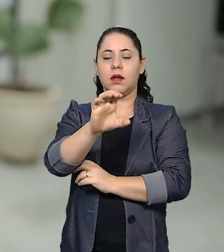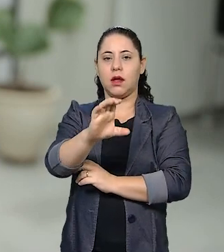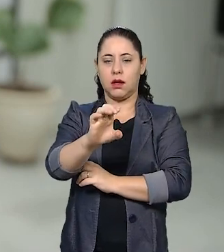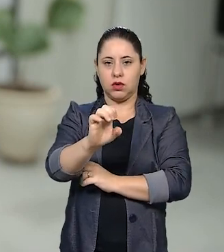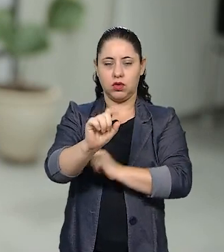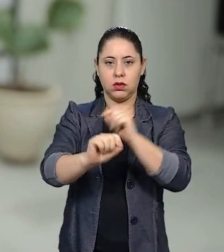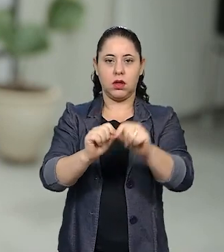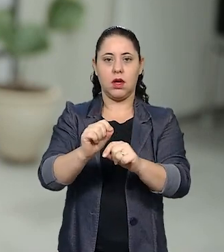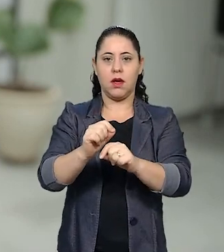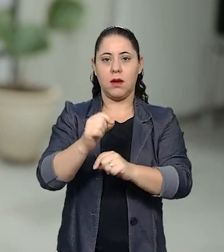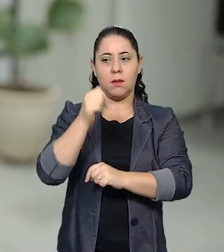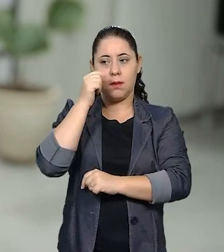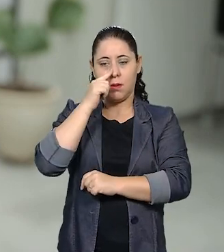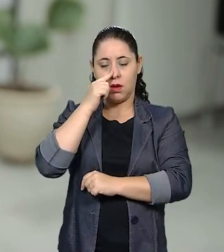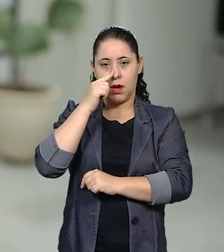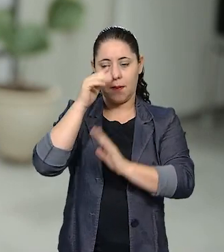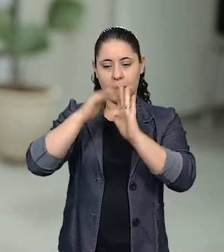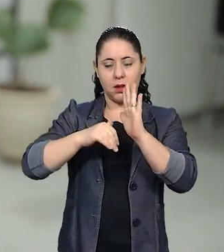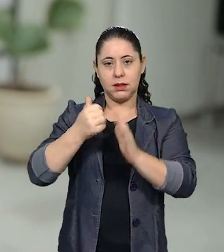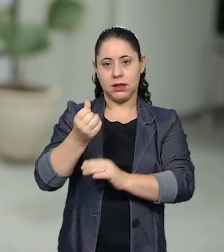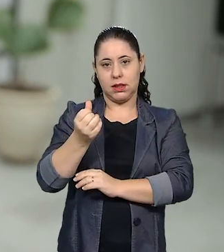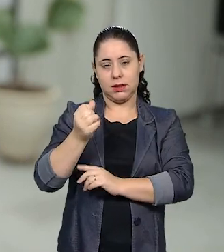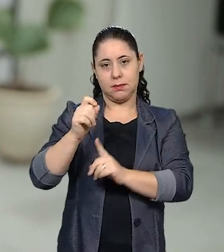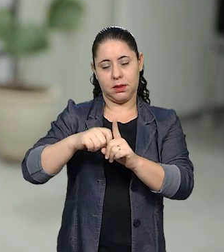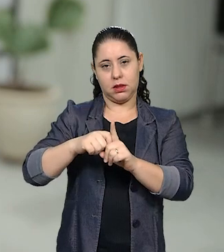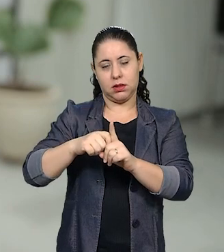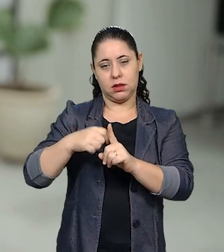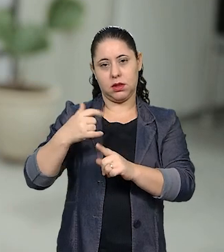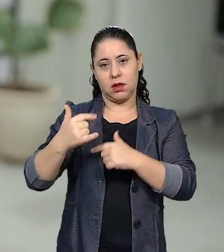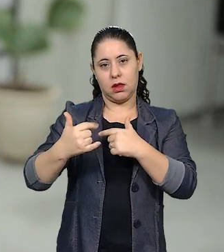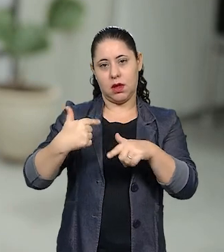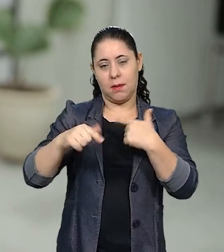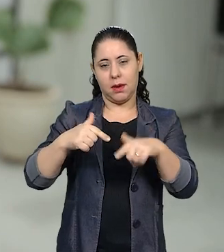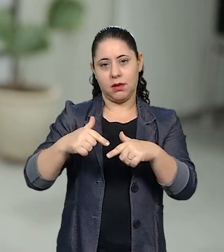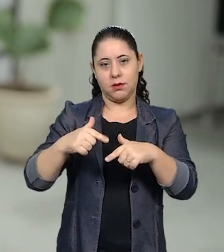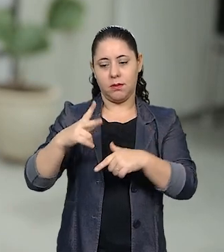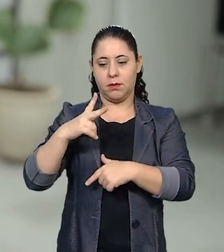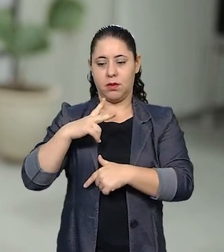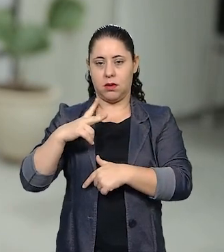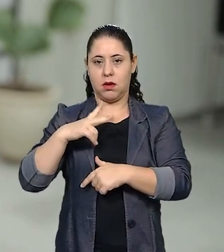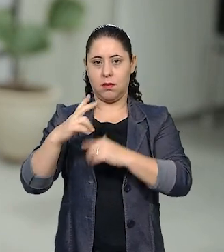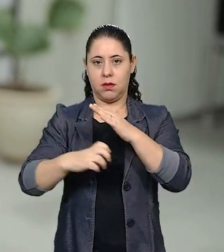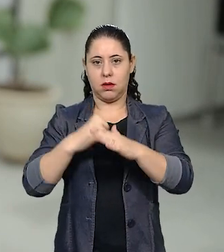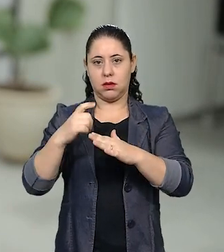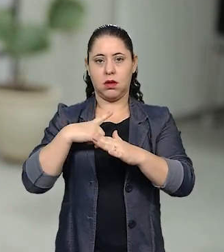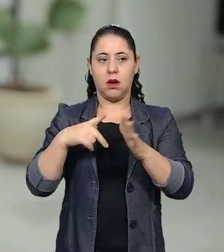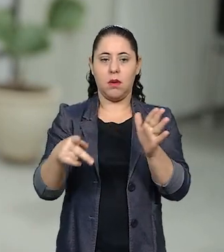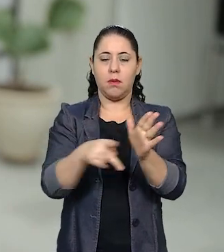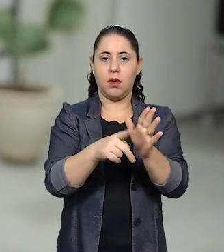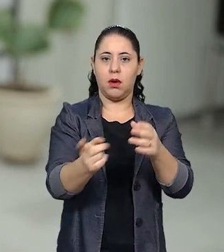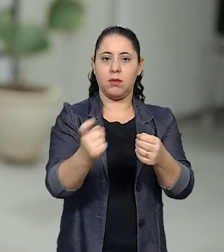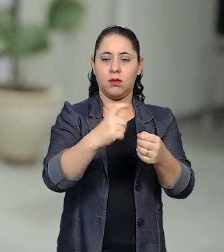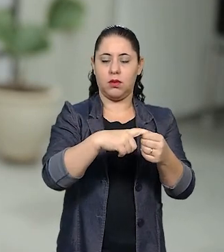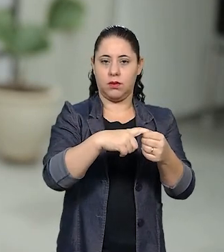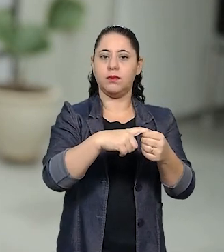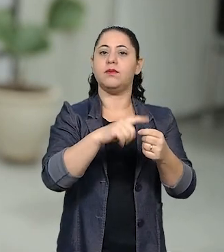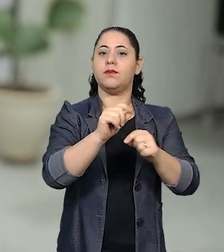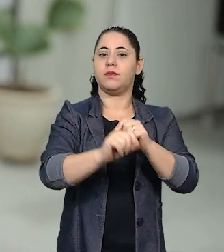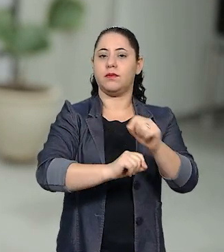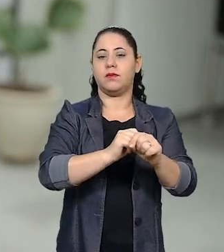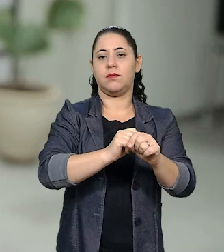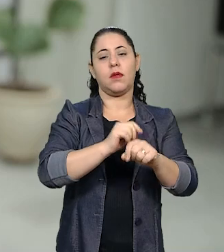Segundo a Constituição, é assegurado o direito ao auxílio creche às mulheres que tenham filhos com menos de 6 meses